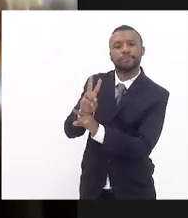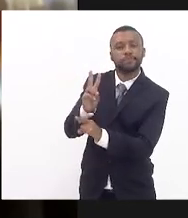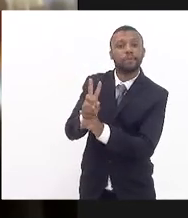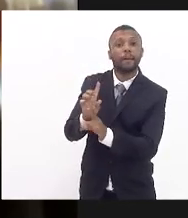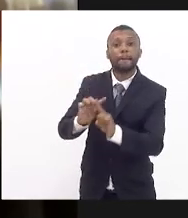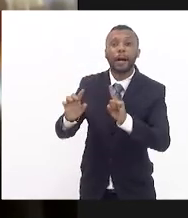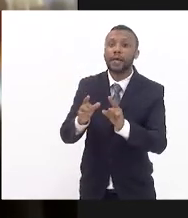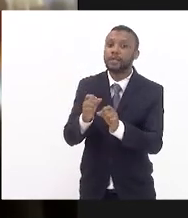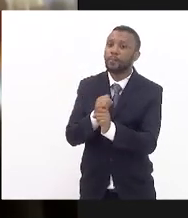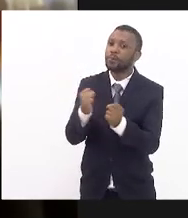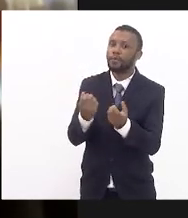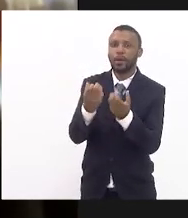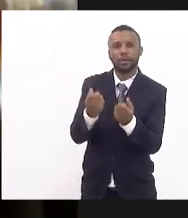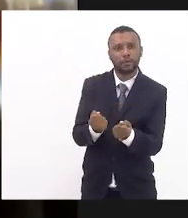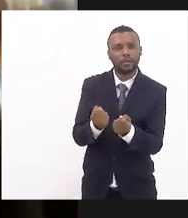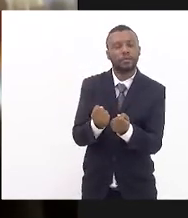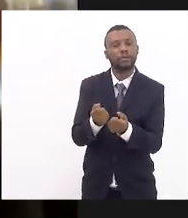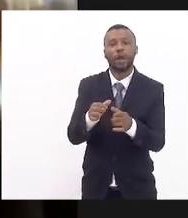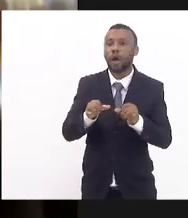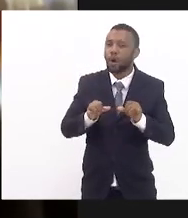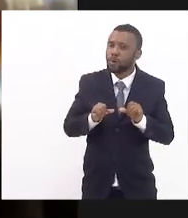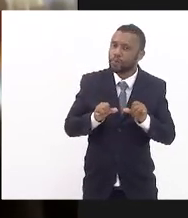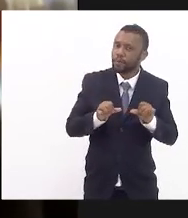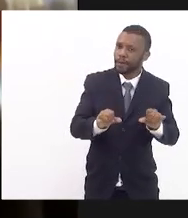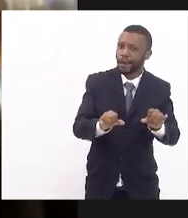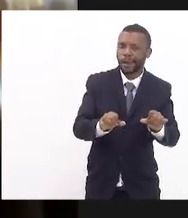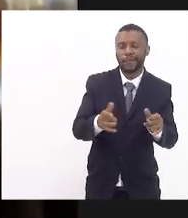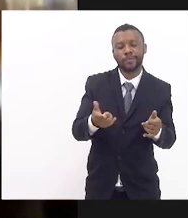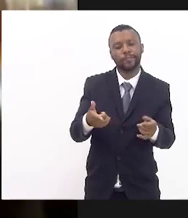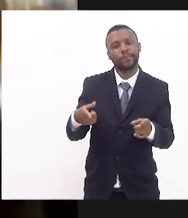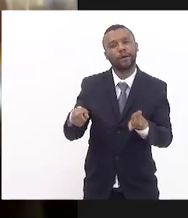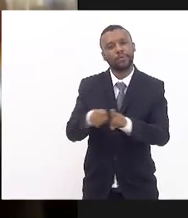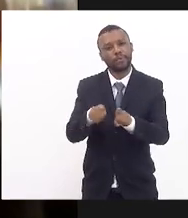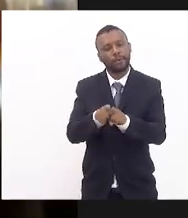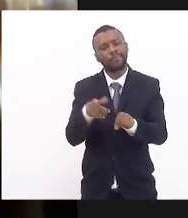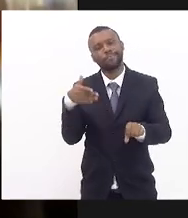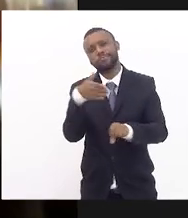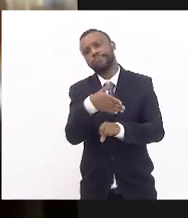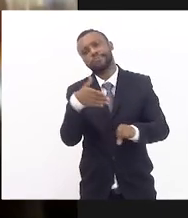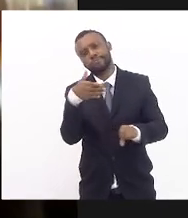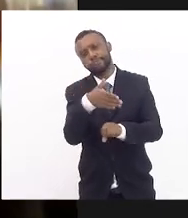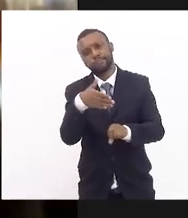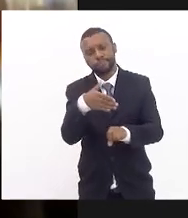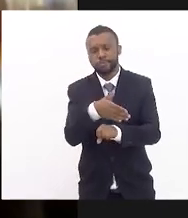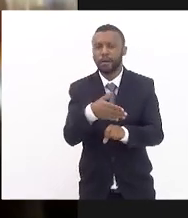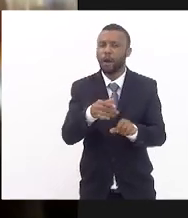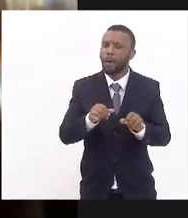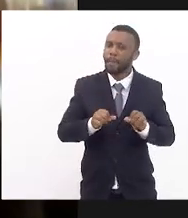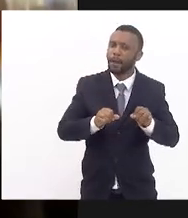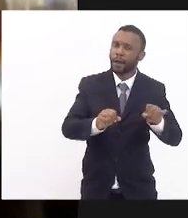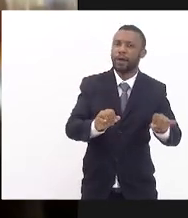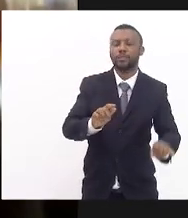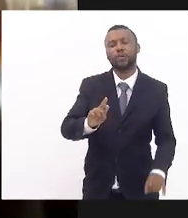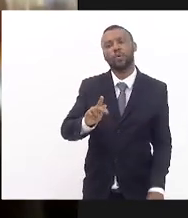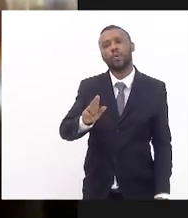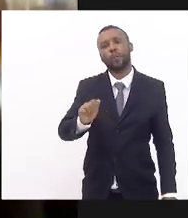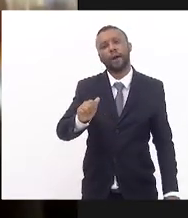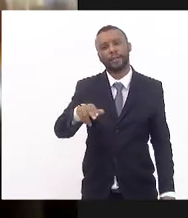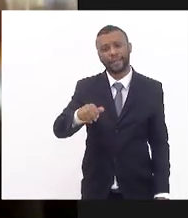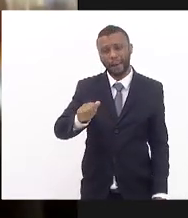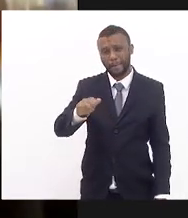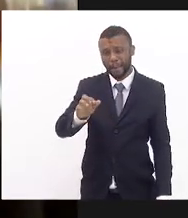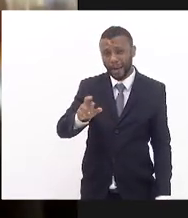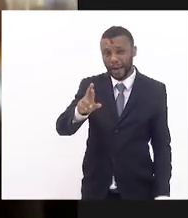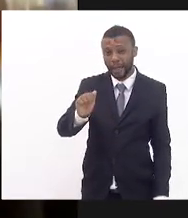as redes de supermercado. Eu também vou muito a esse supermercado Guanabara e as bolsas serem de